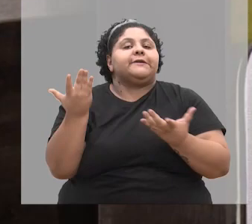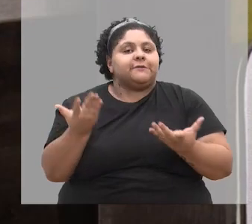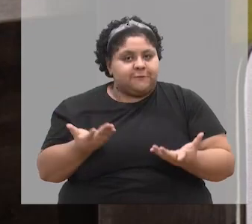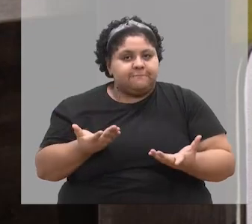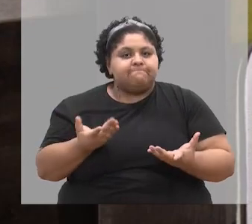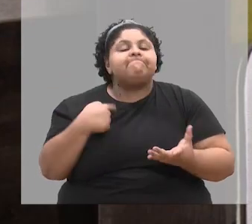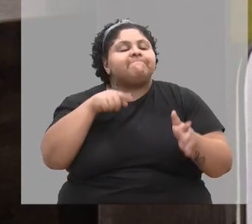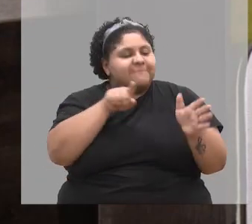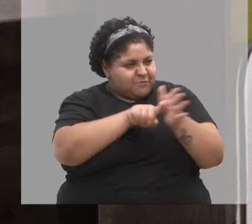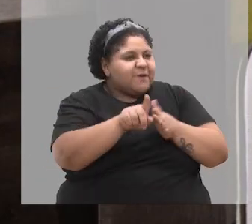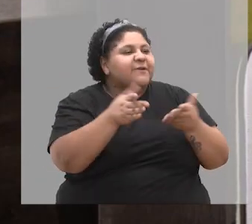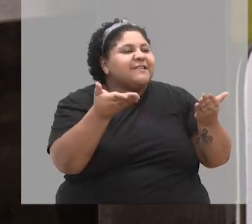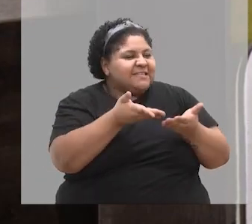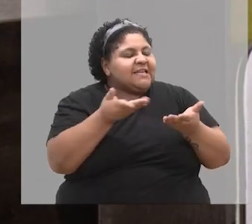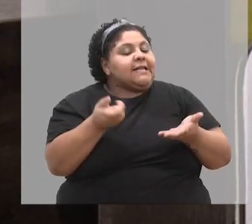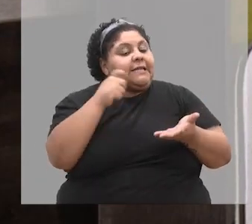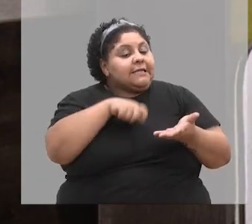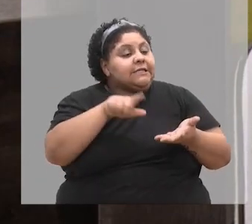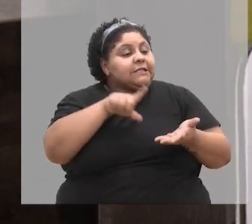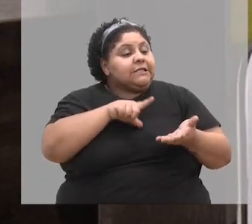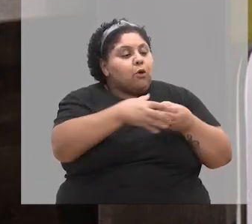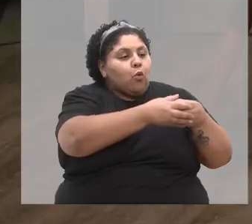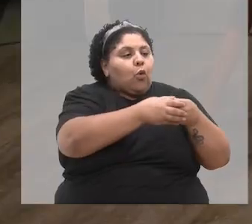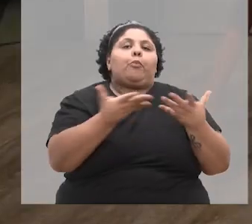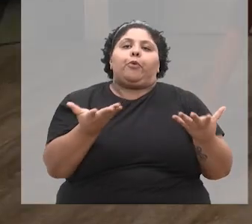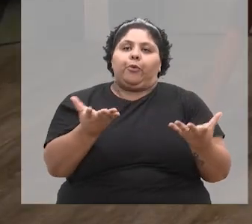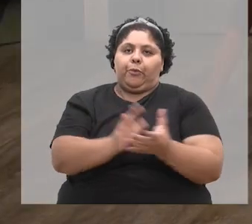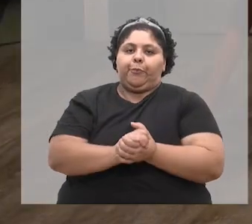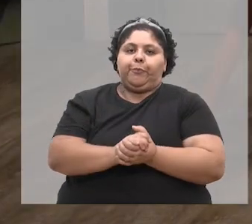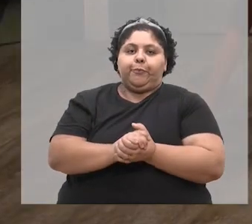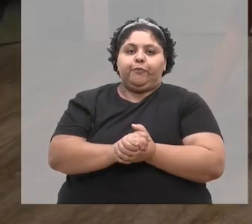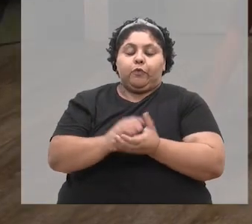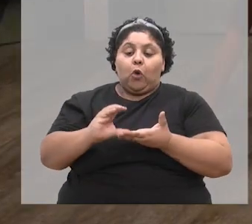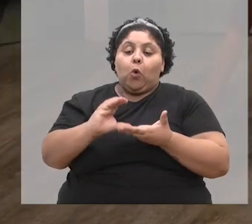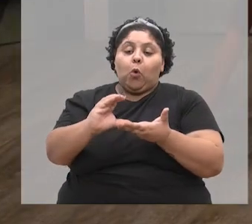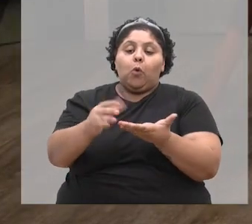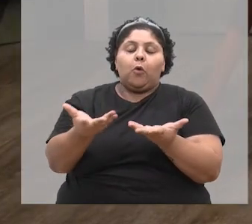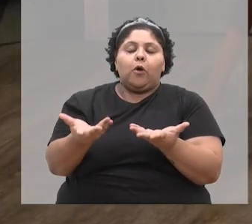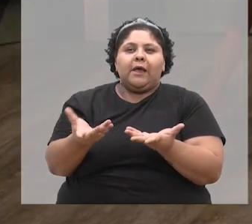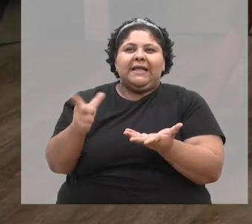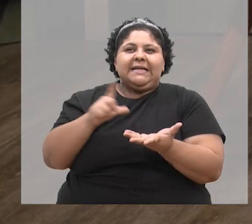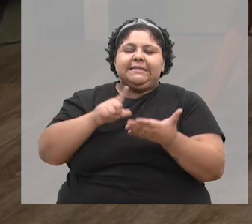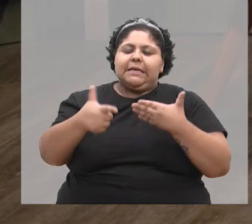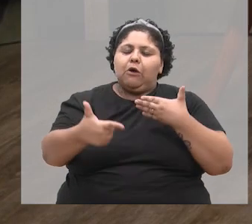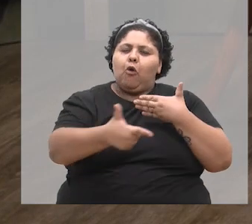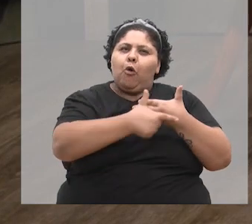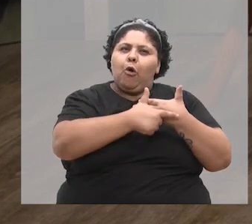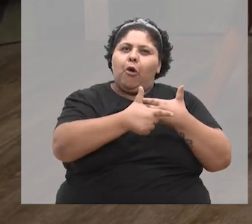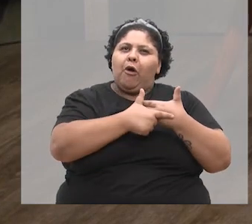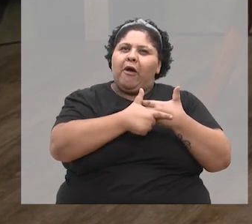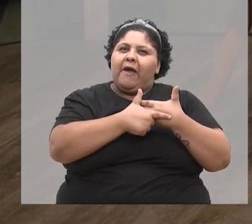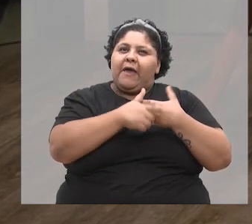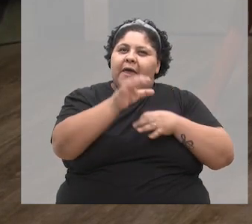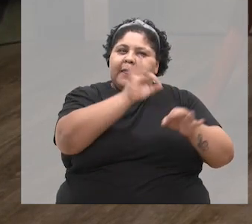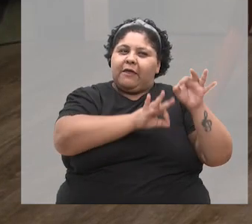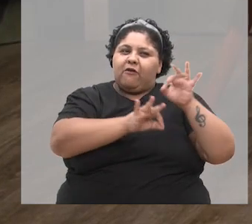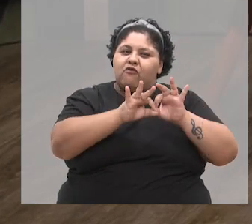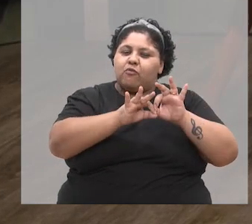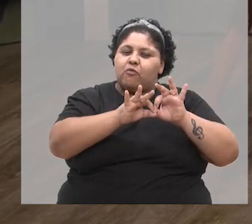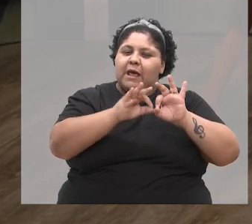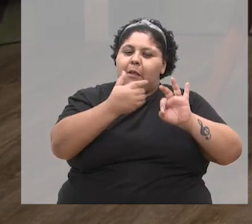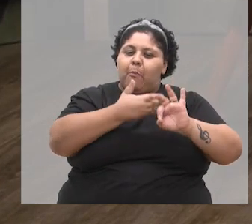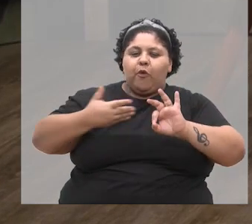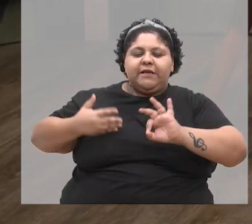ele é importante? Eu ia lhe perguntar isso, da necessidade de ter um conselho. O conselho, ele tem um papel que